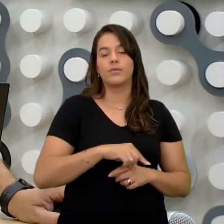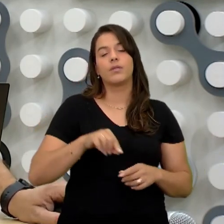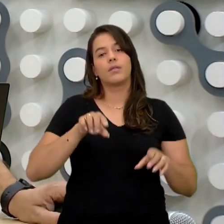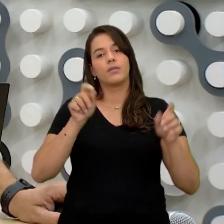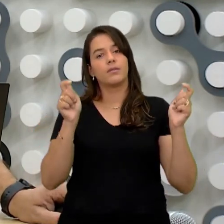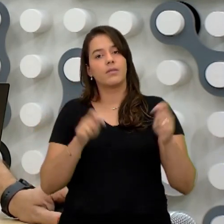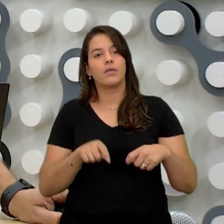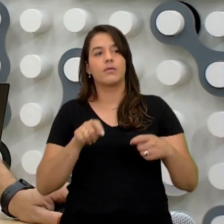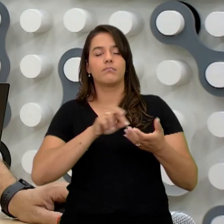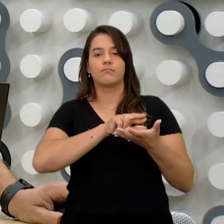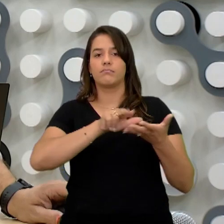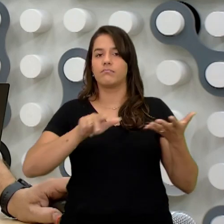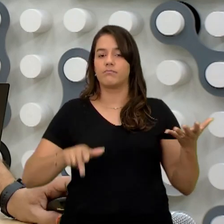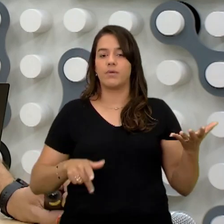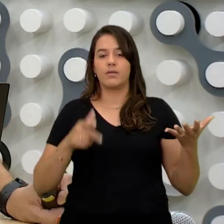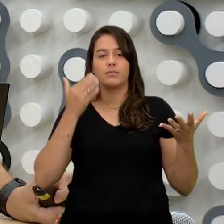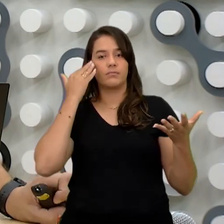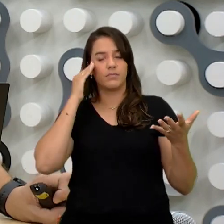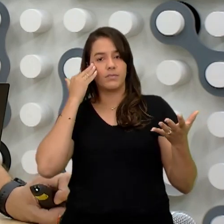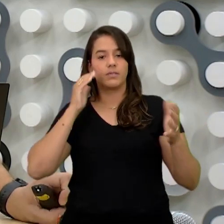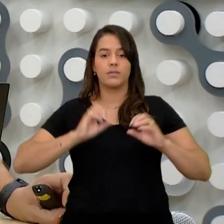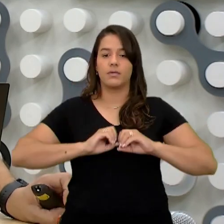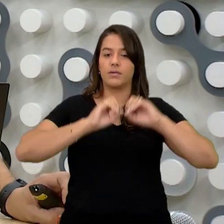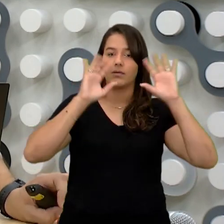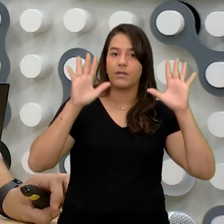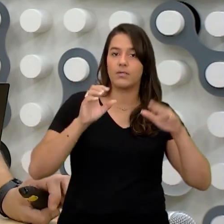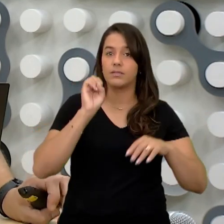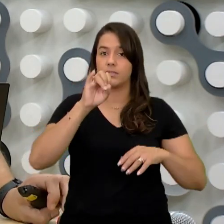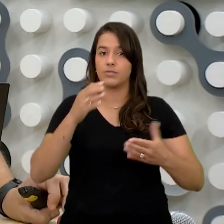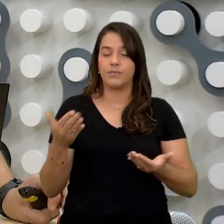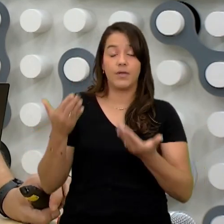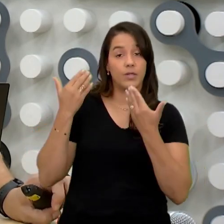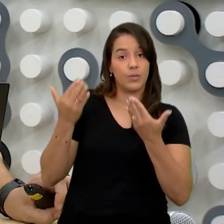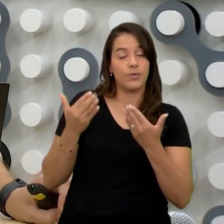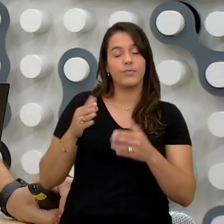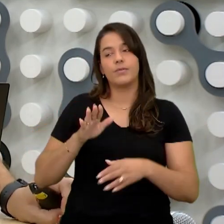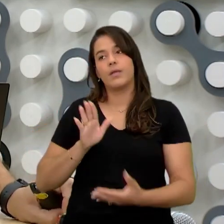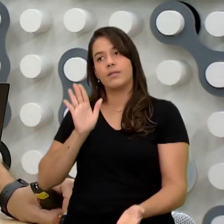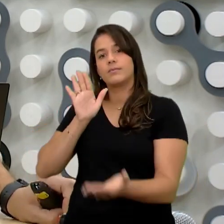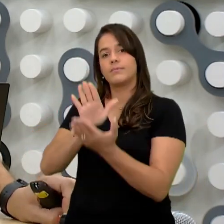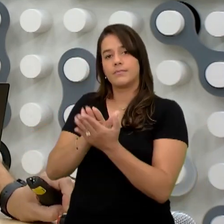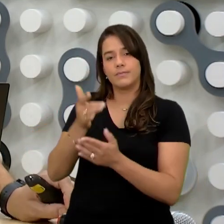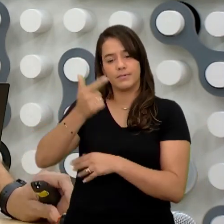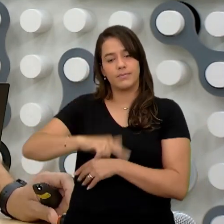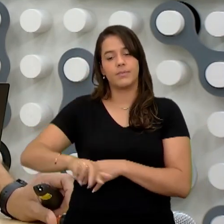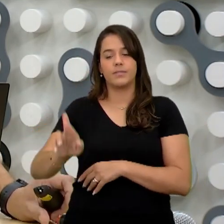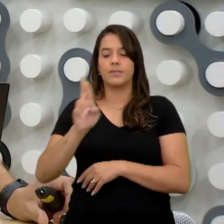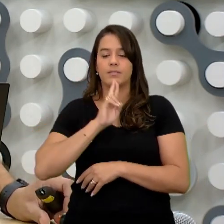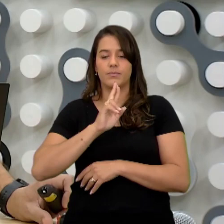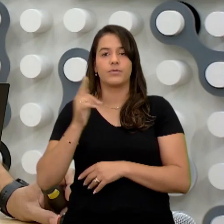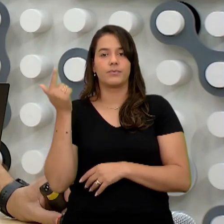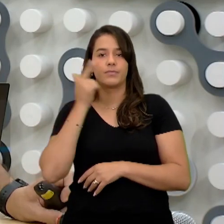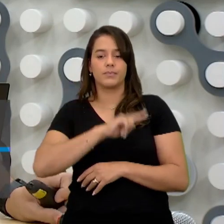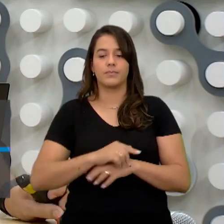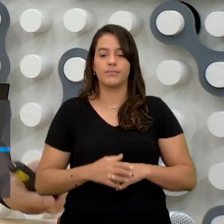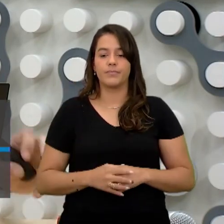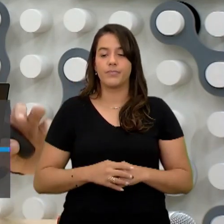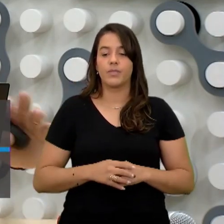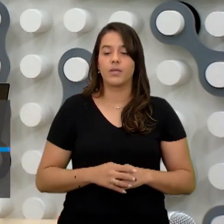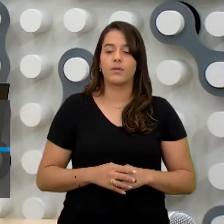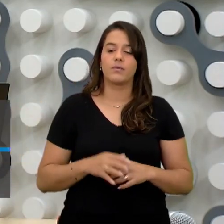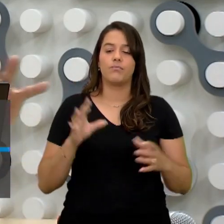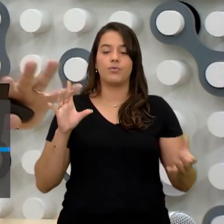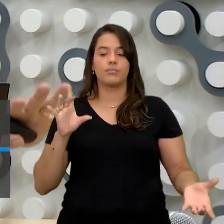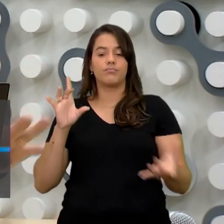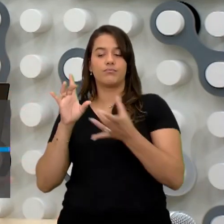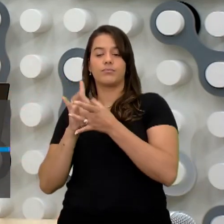linhas editoriais, estamos tateando. Calma, está com dúvida? Chegarão mais respostas, fiquem tranquilos. Que a gente consiga agora